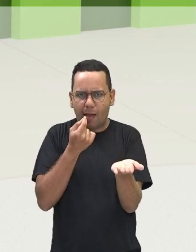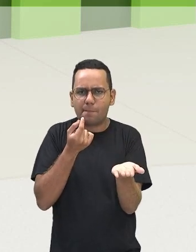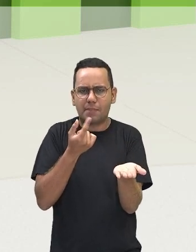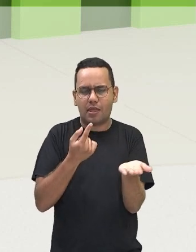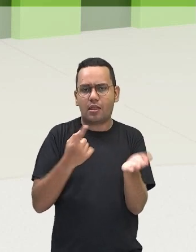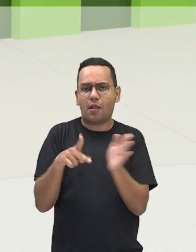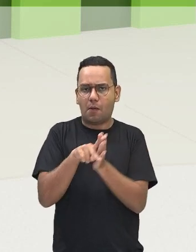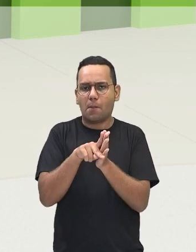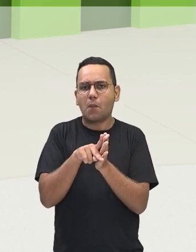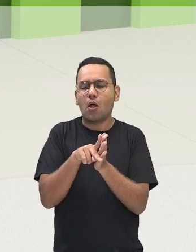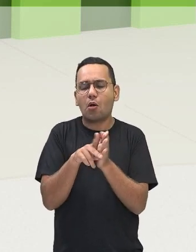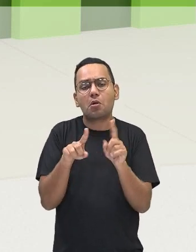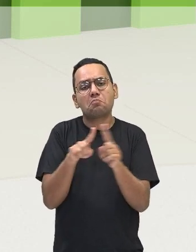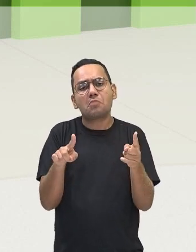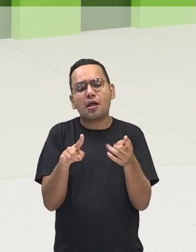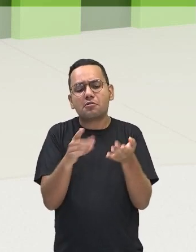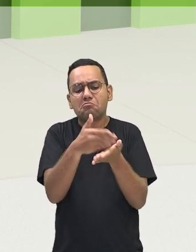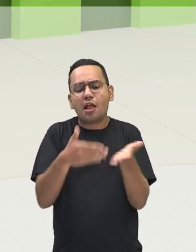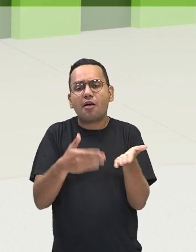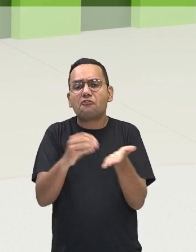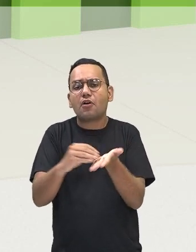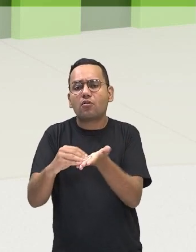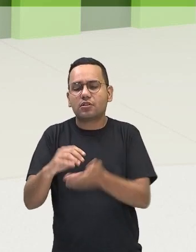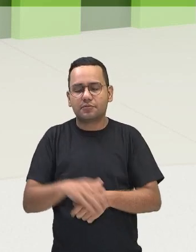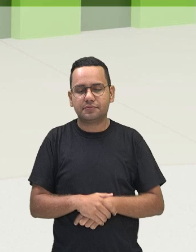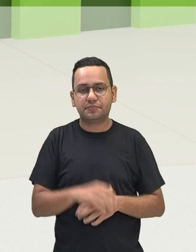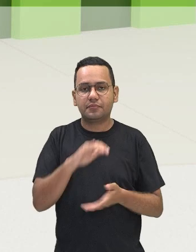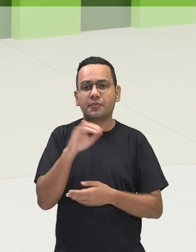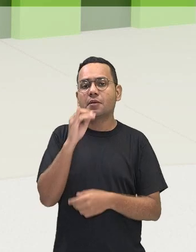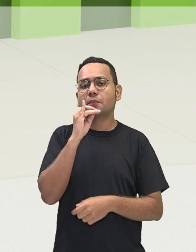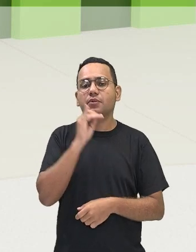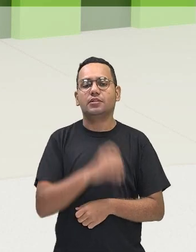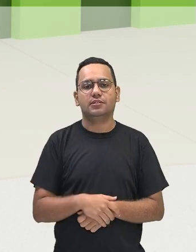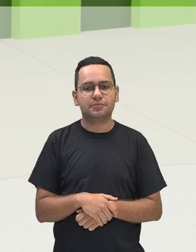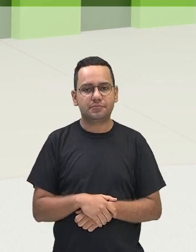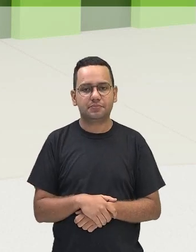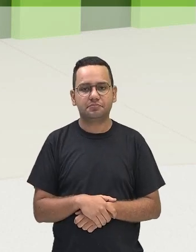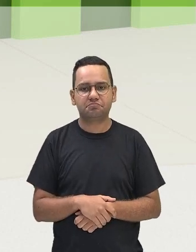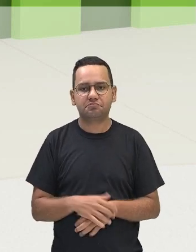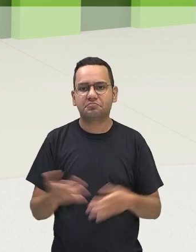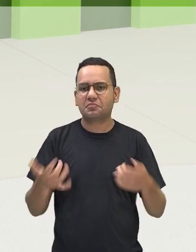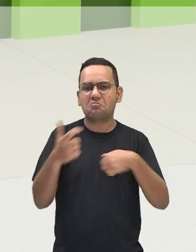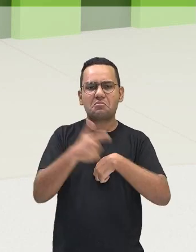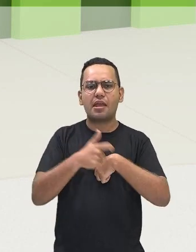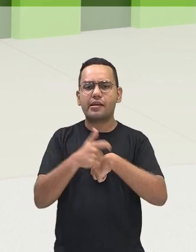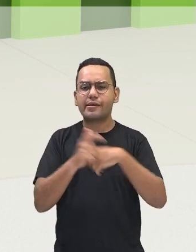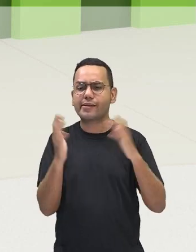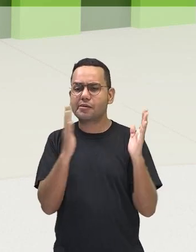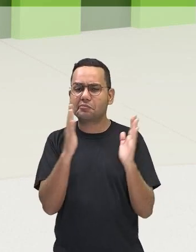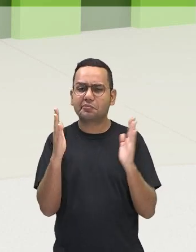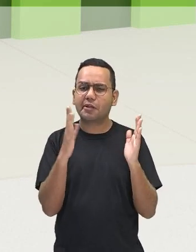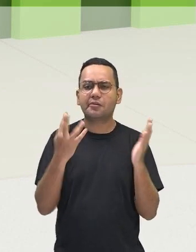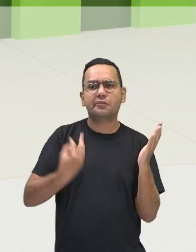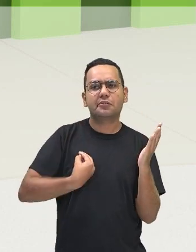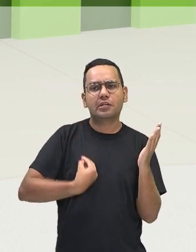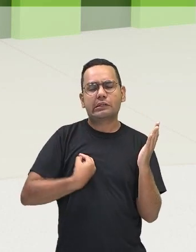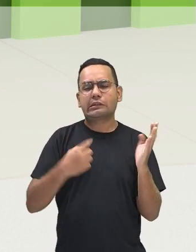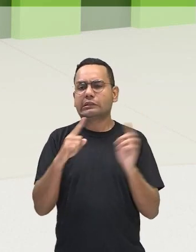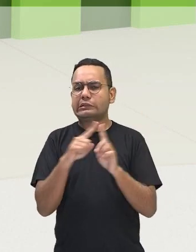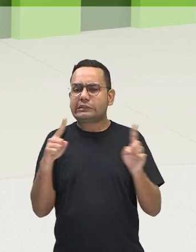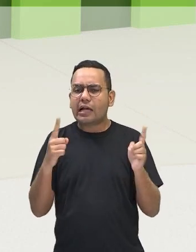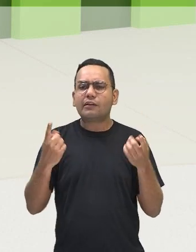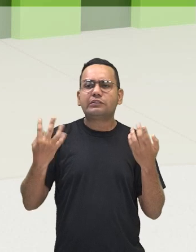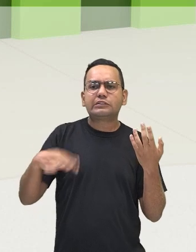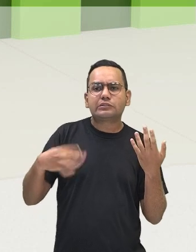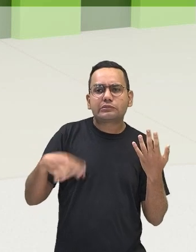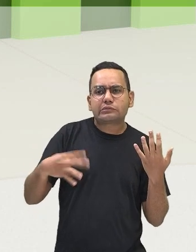num determinado dia você começou a sentir aqueles sinais e sintomas, estava um pouco passando mal, né?